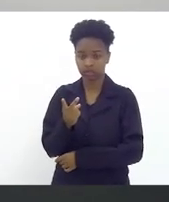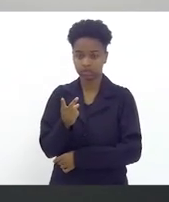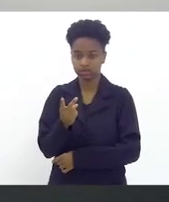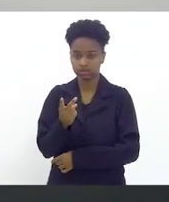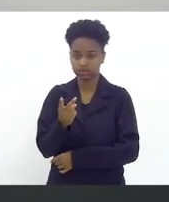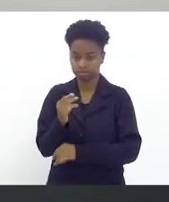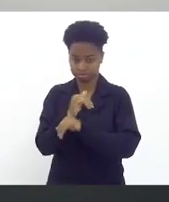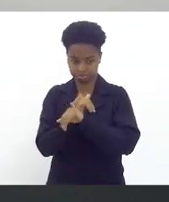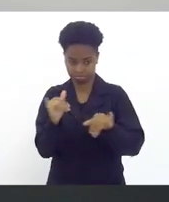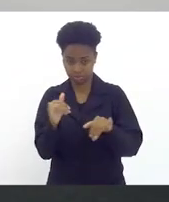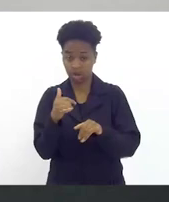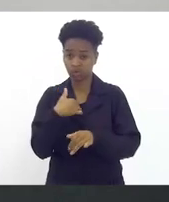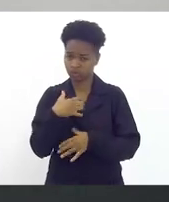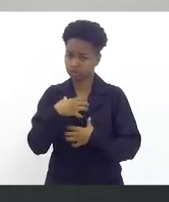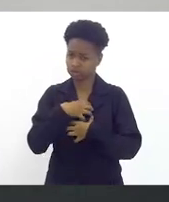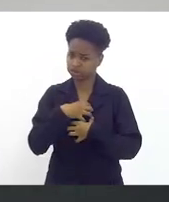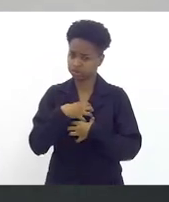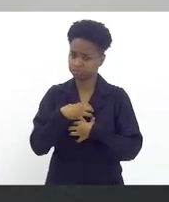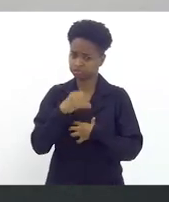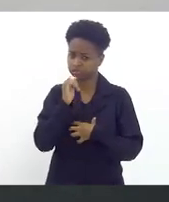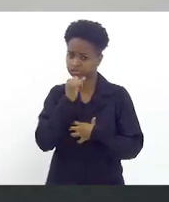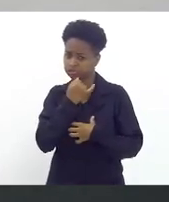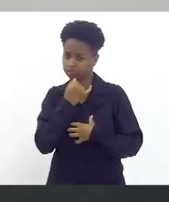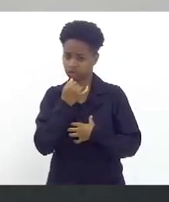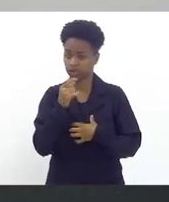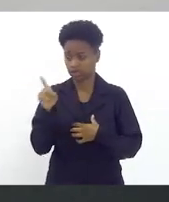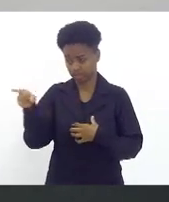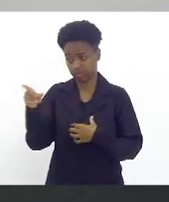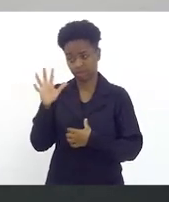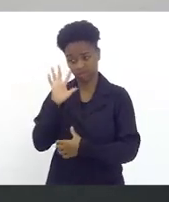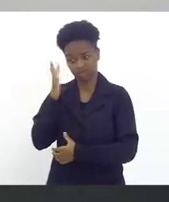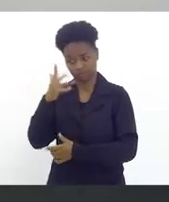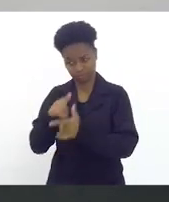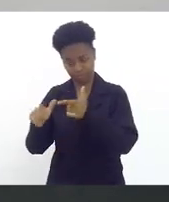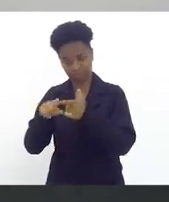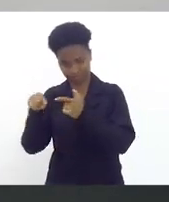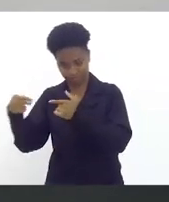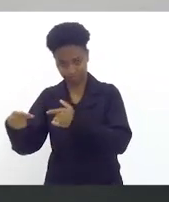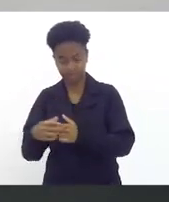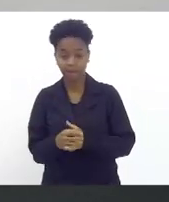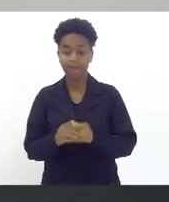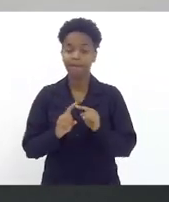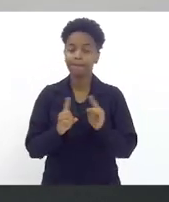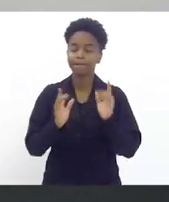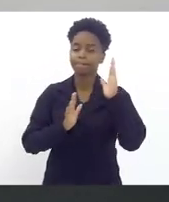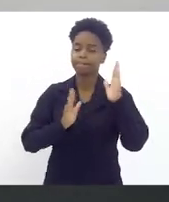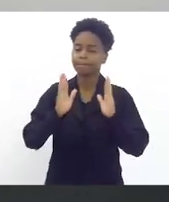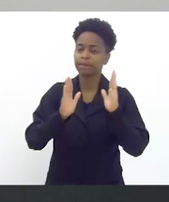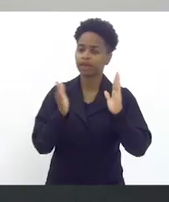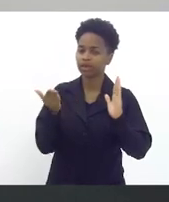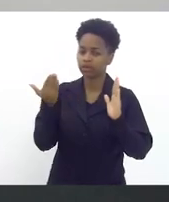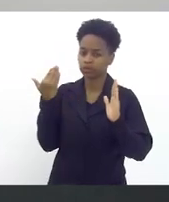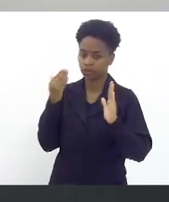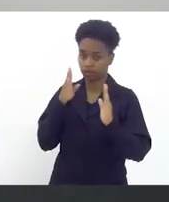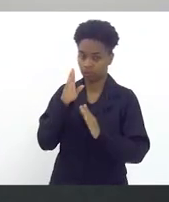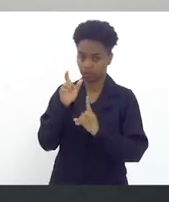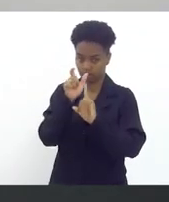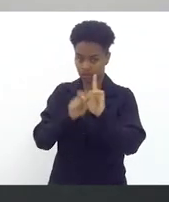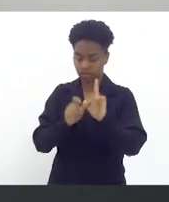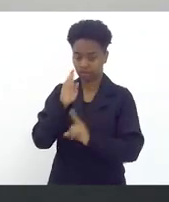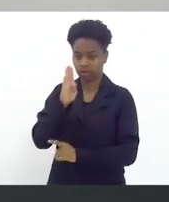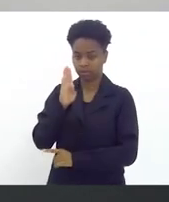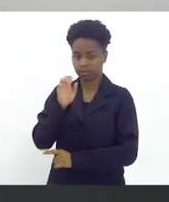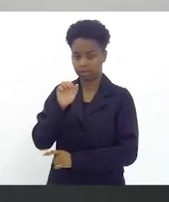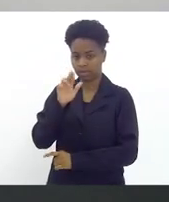das coisas que eu fico frustrado a gente vai discutir hoje você vai resolver esse problemas todos é porque na época o Bernardo